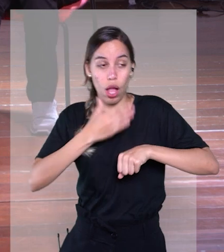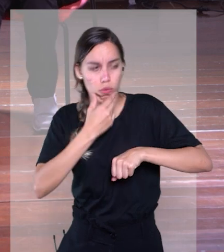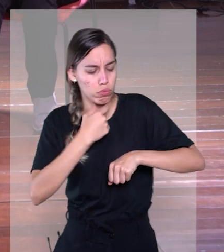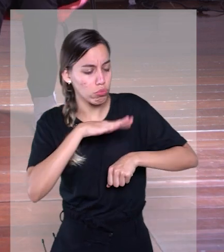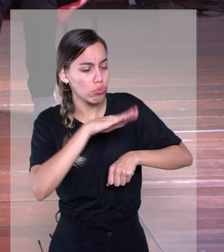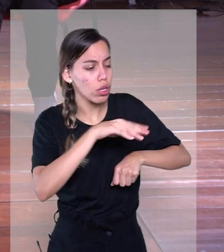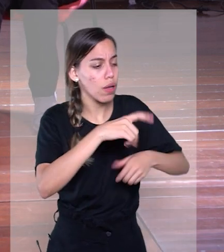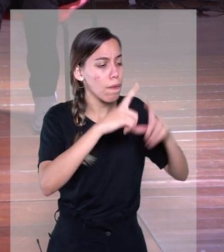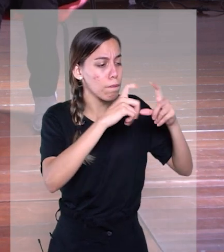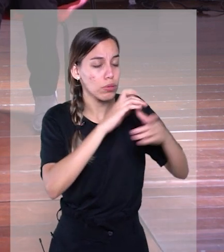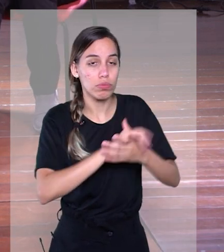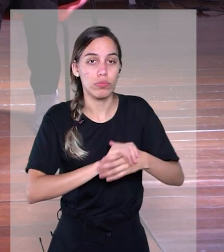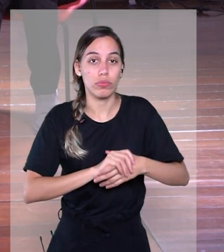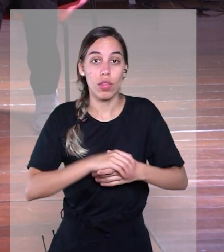final.